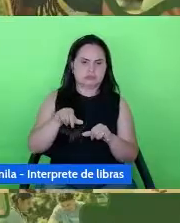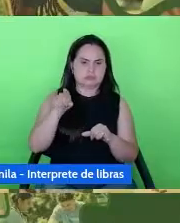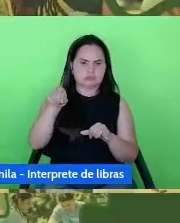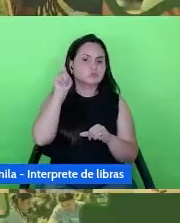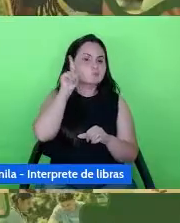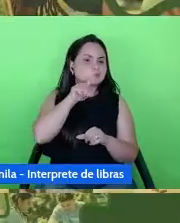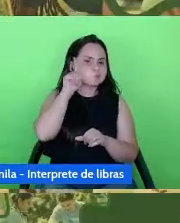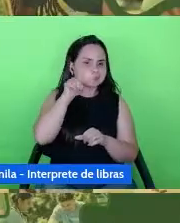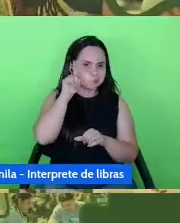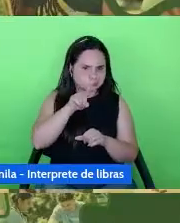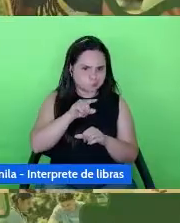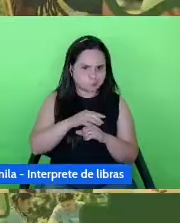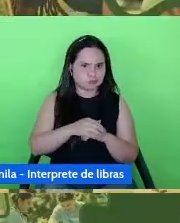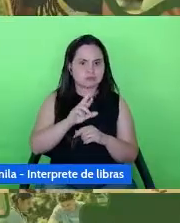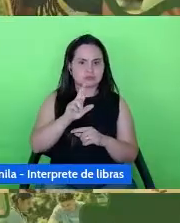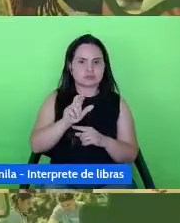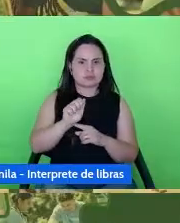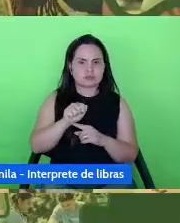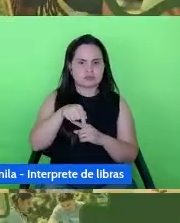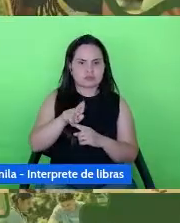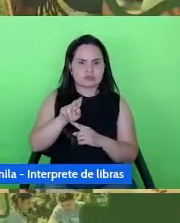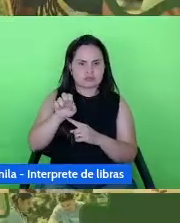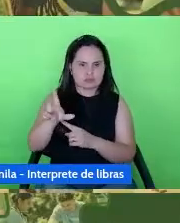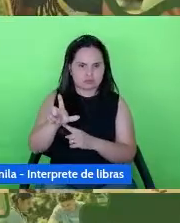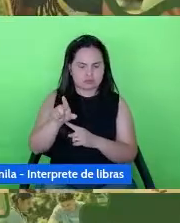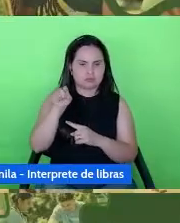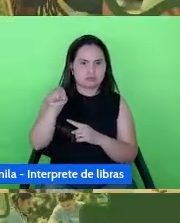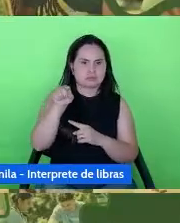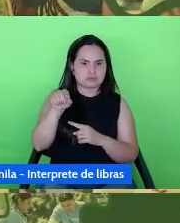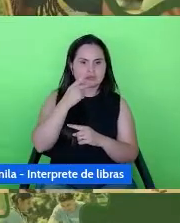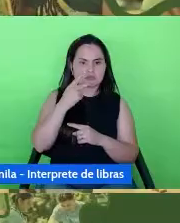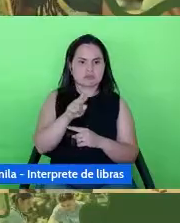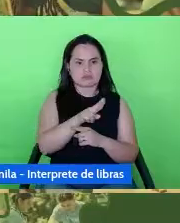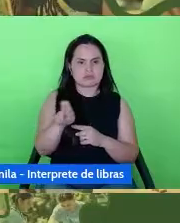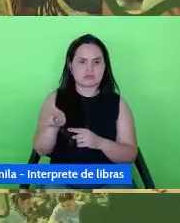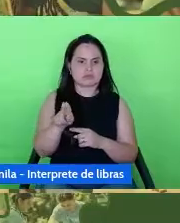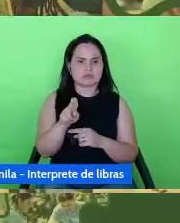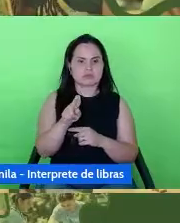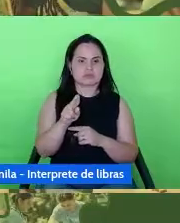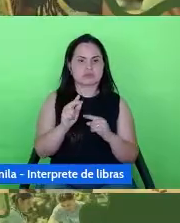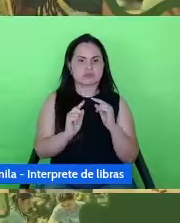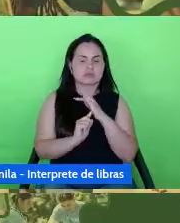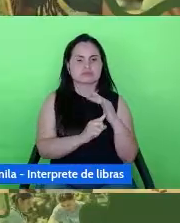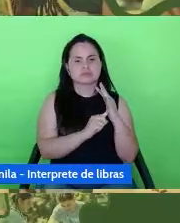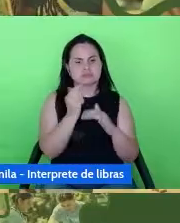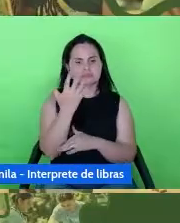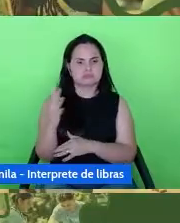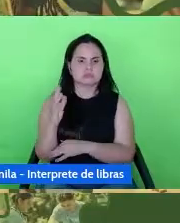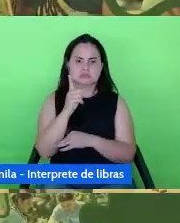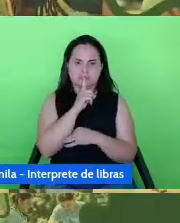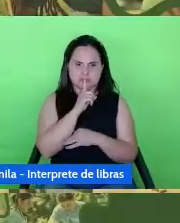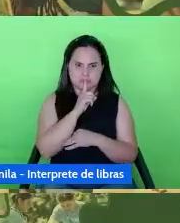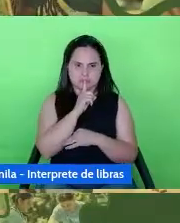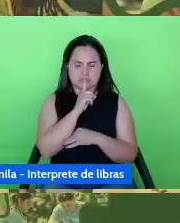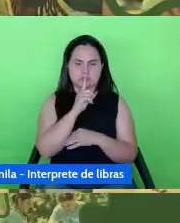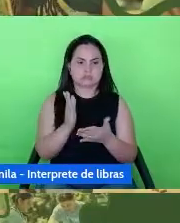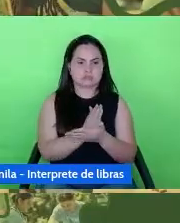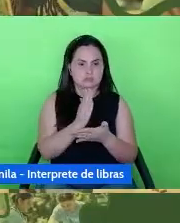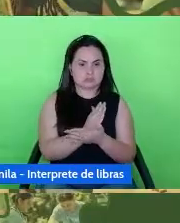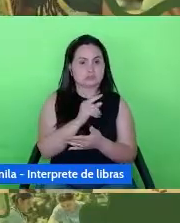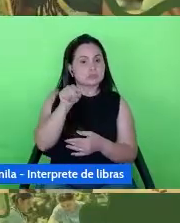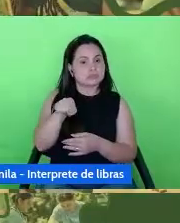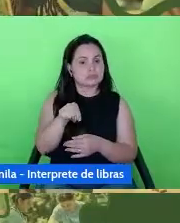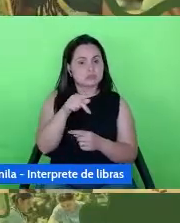Carson, a Raquel Carson, tá? Chama Primavera Silenciosa. E ela, uma professora